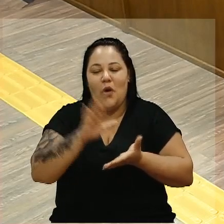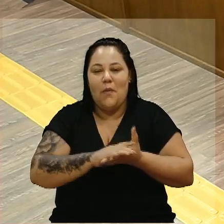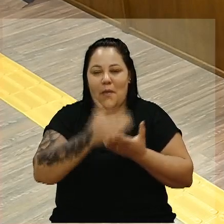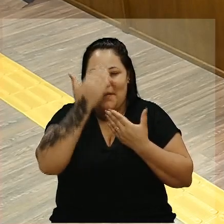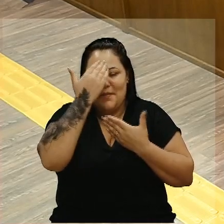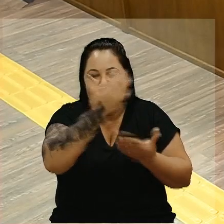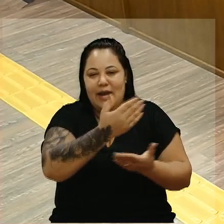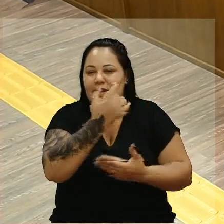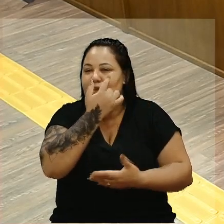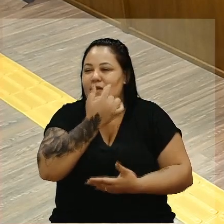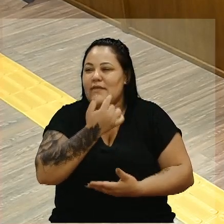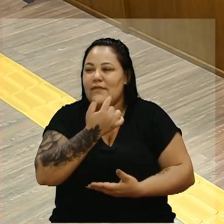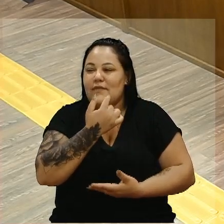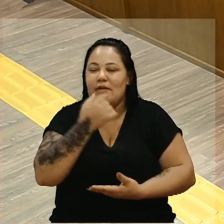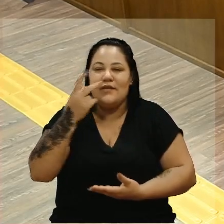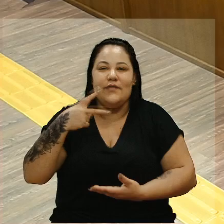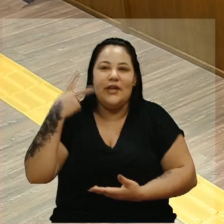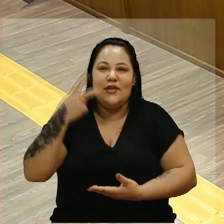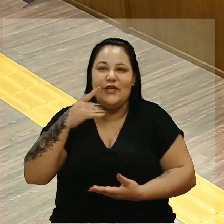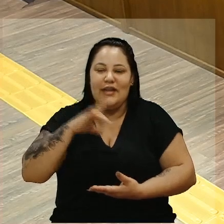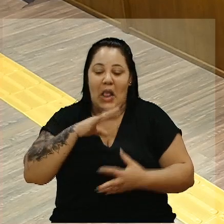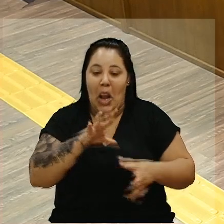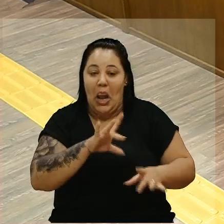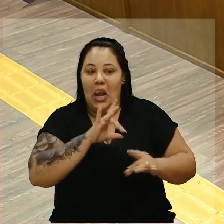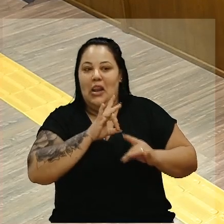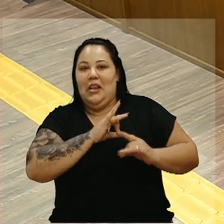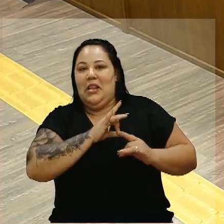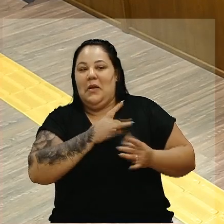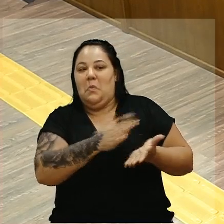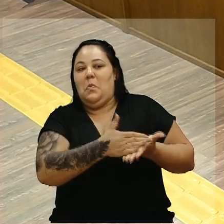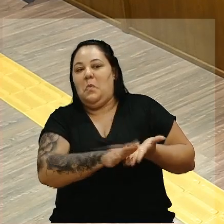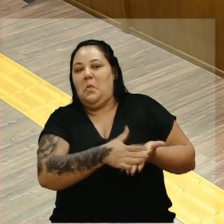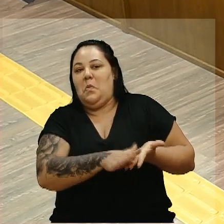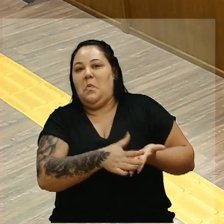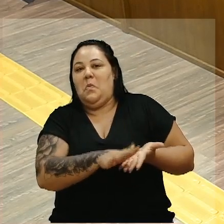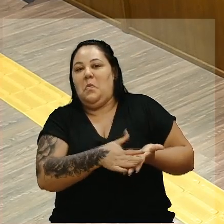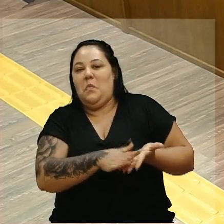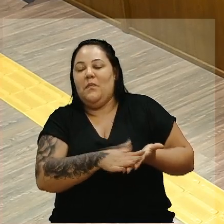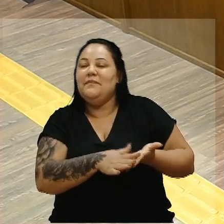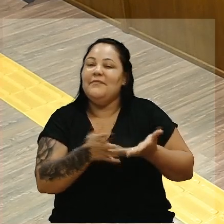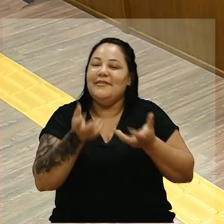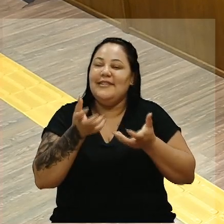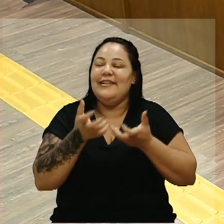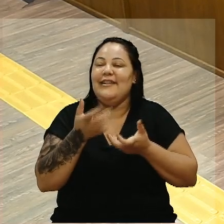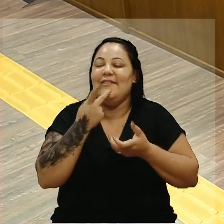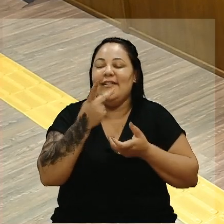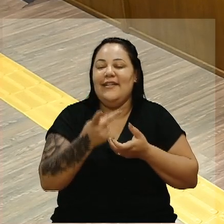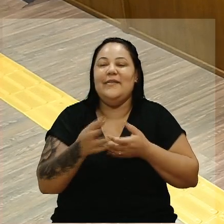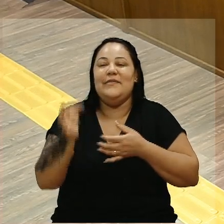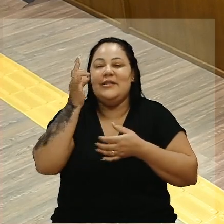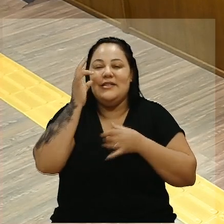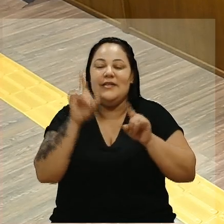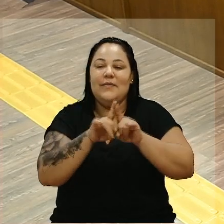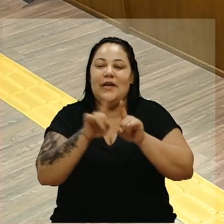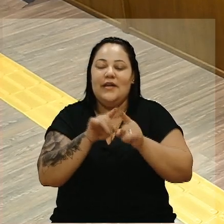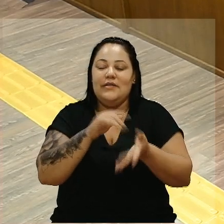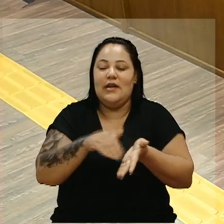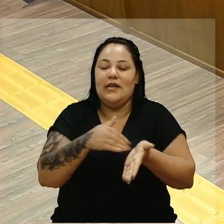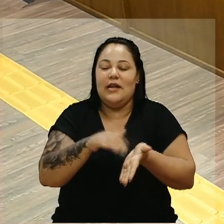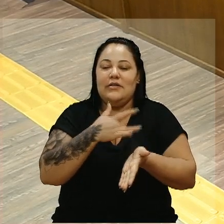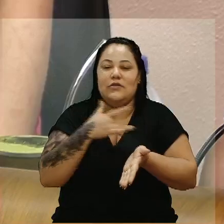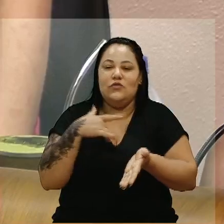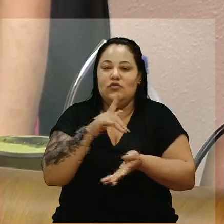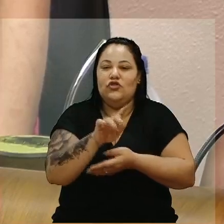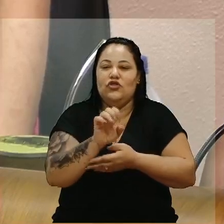Wagner Petrini, vereador que tem o samba no pé. Quero destacar aqui a presença do nosso secretário da Saúde, Geraldo,